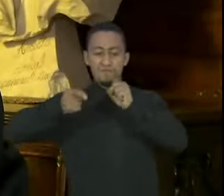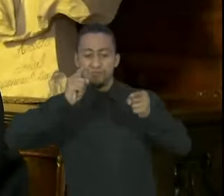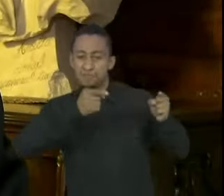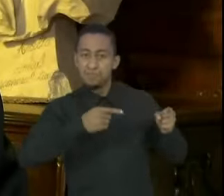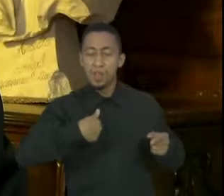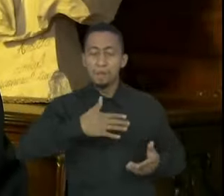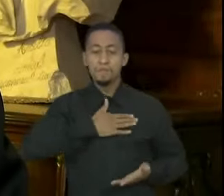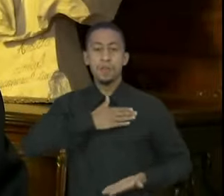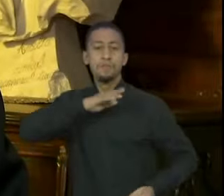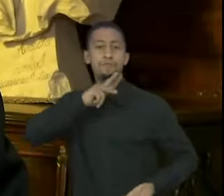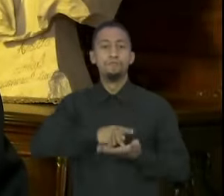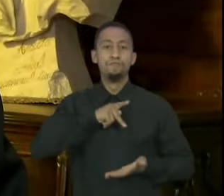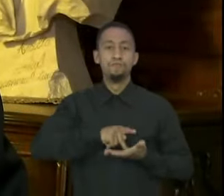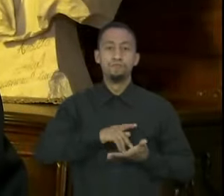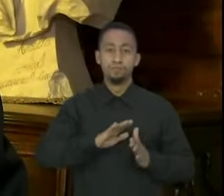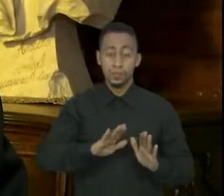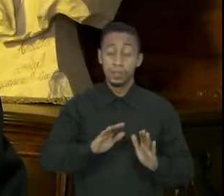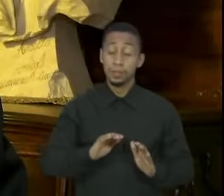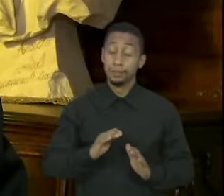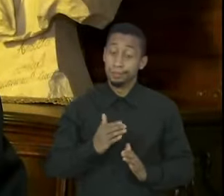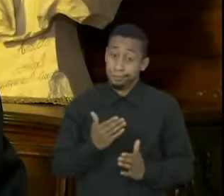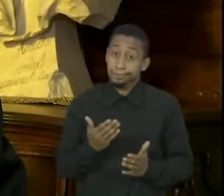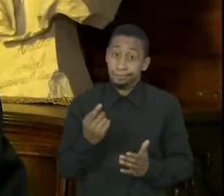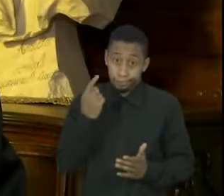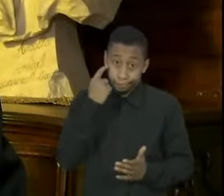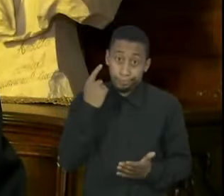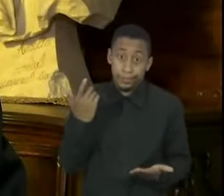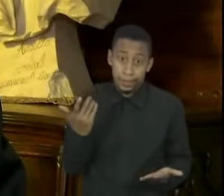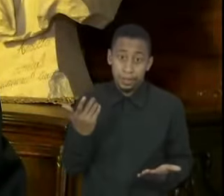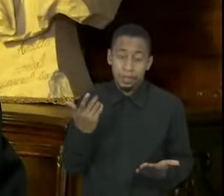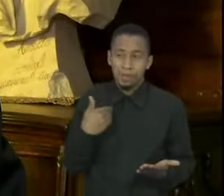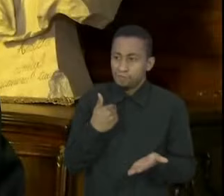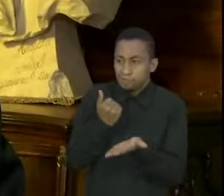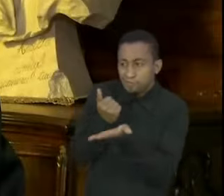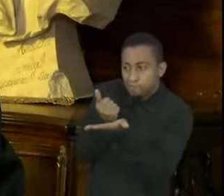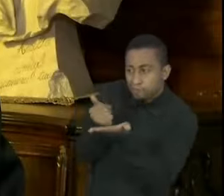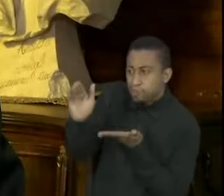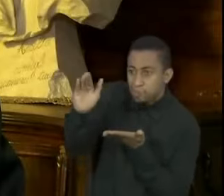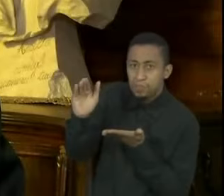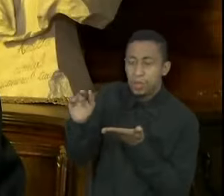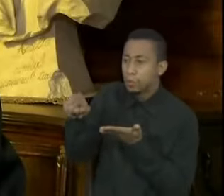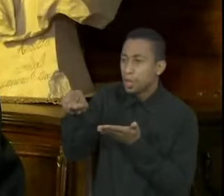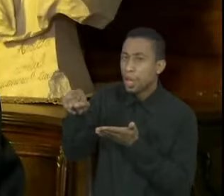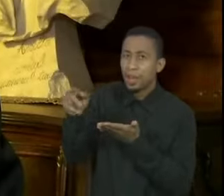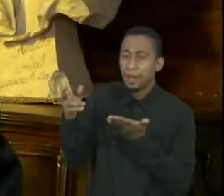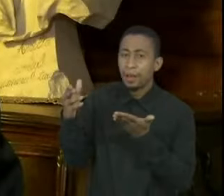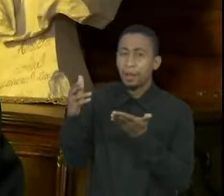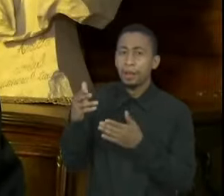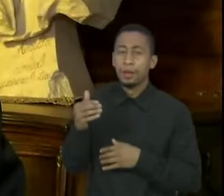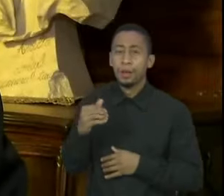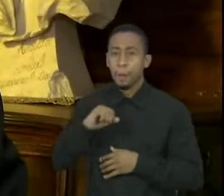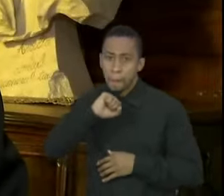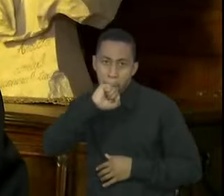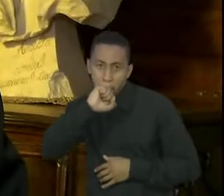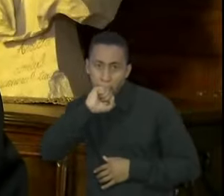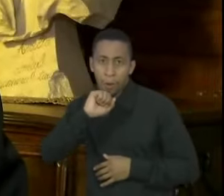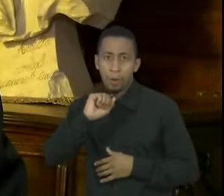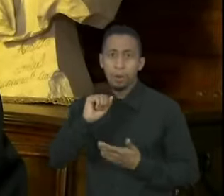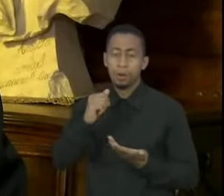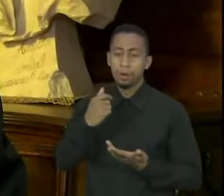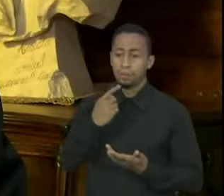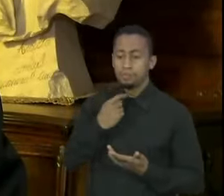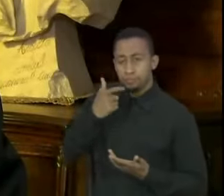caso no meu caso de Pretender excomungar é o Bispo porque se pretende ter todo o poder de fazê-lo